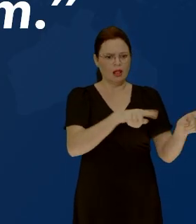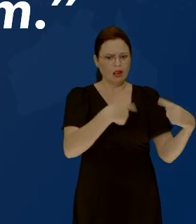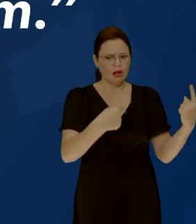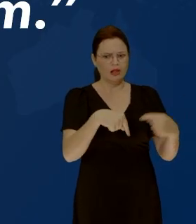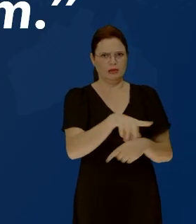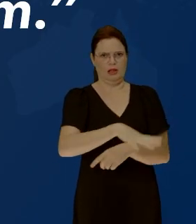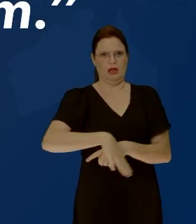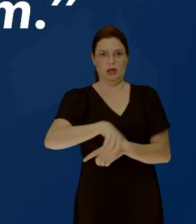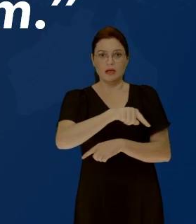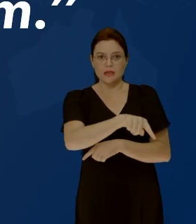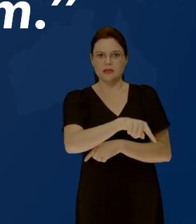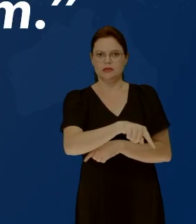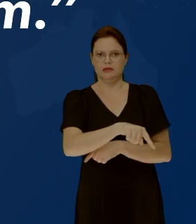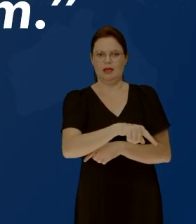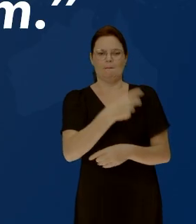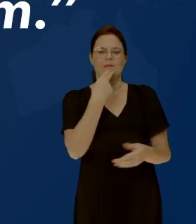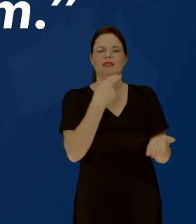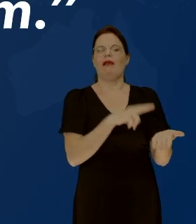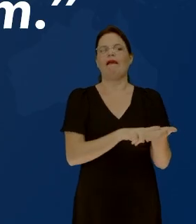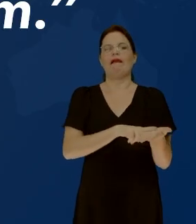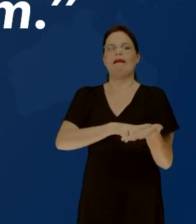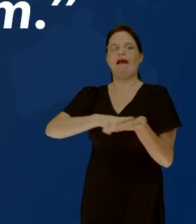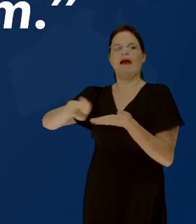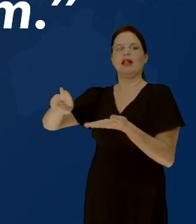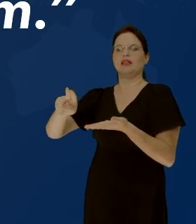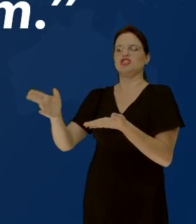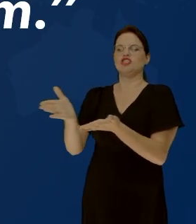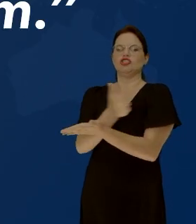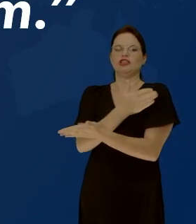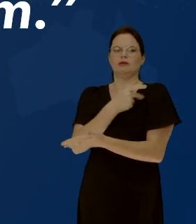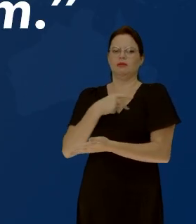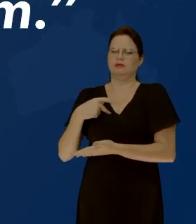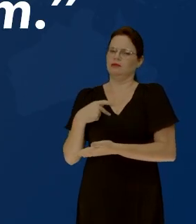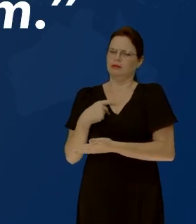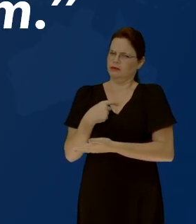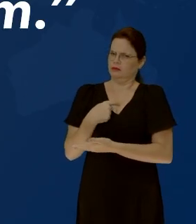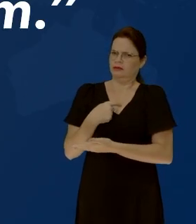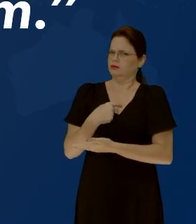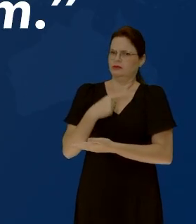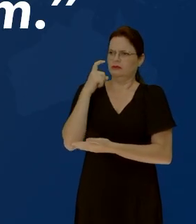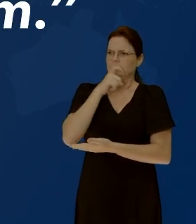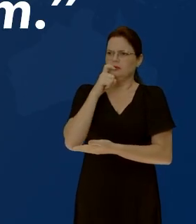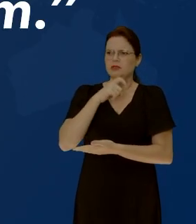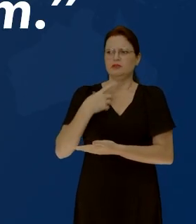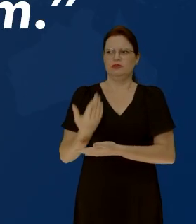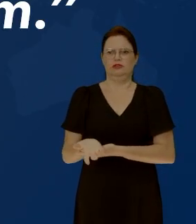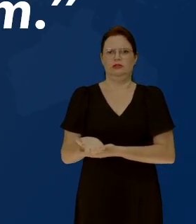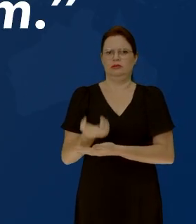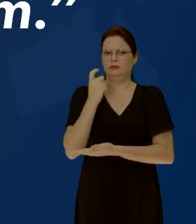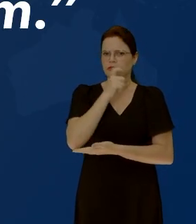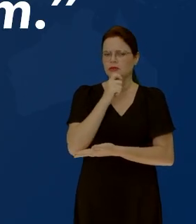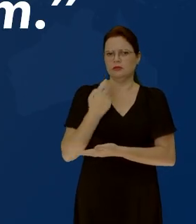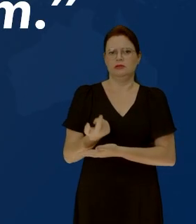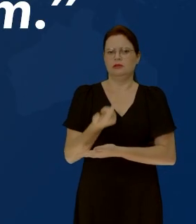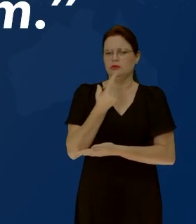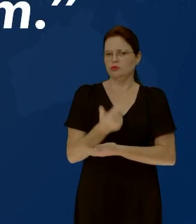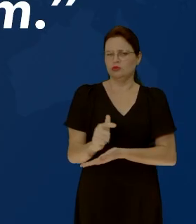bota uma carta para tirar os pastores, para dizer, tudo mentira. Não tem